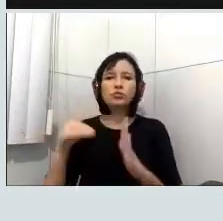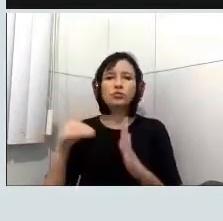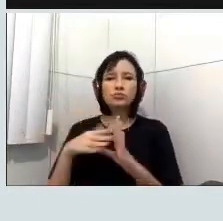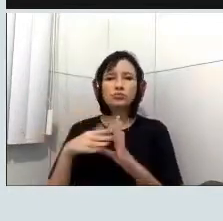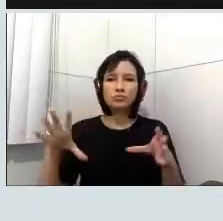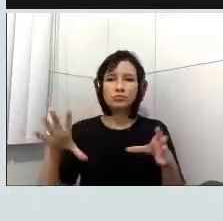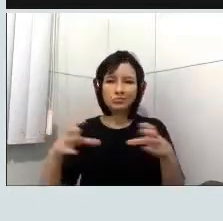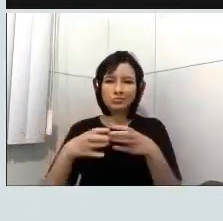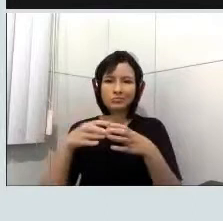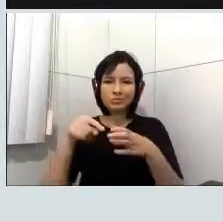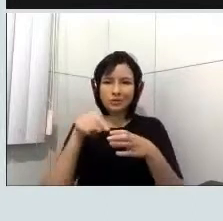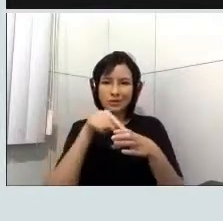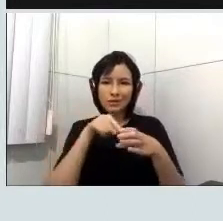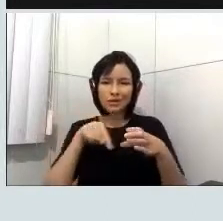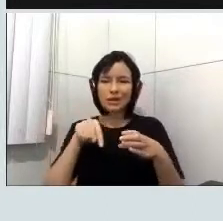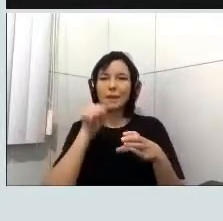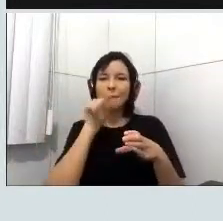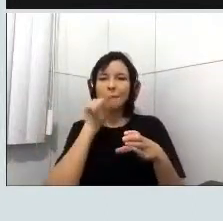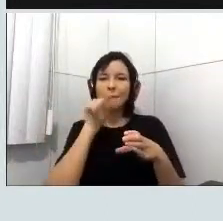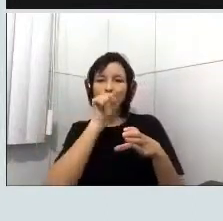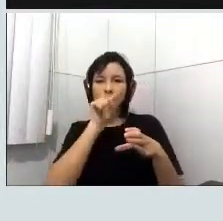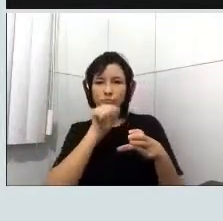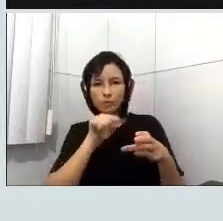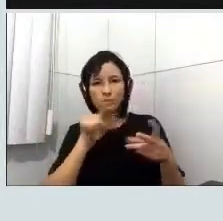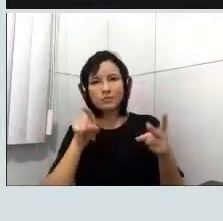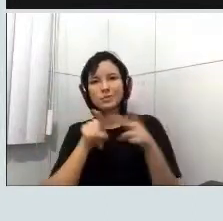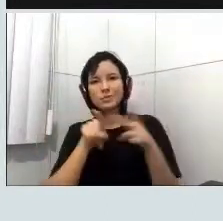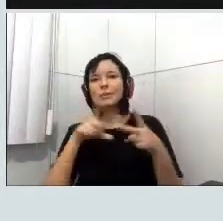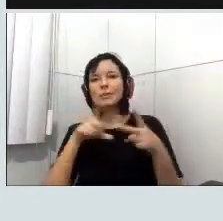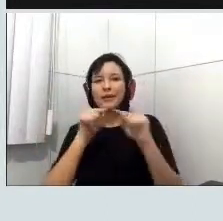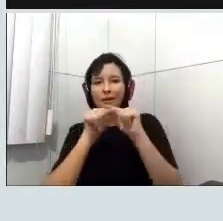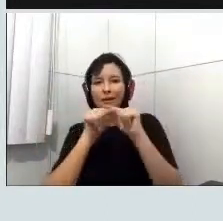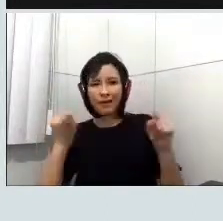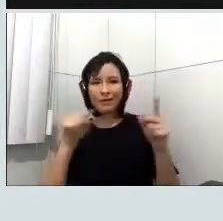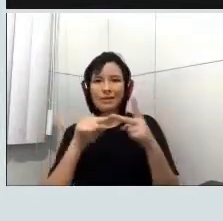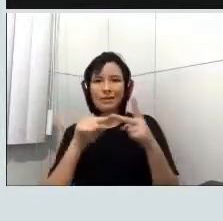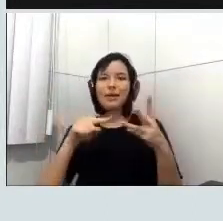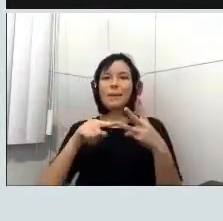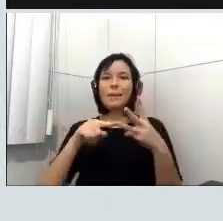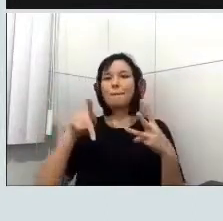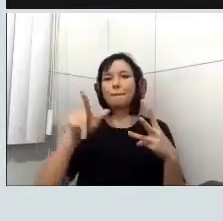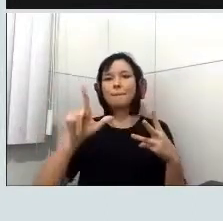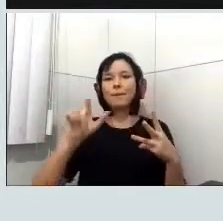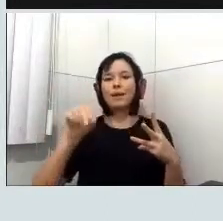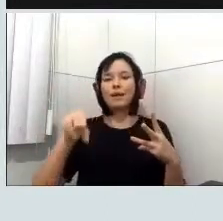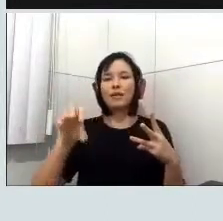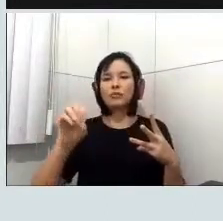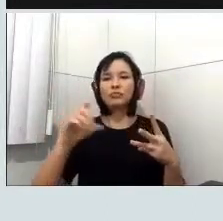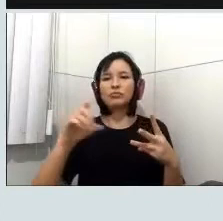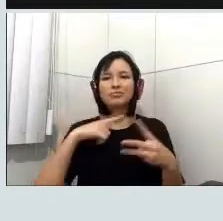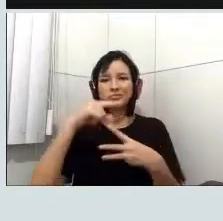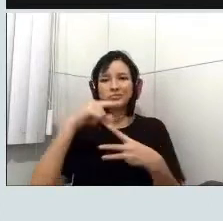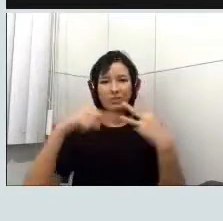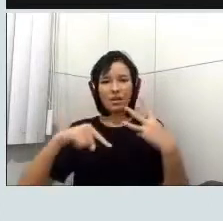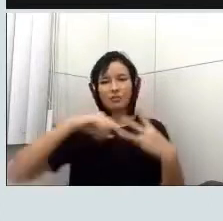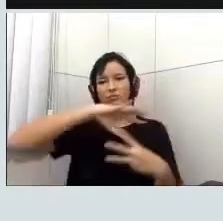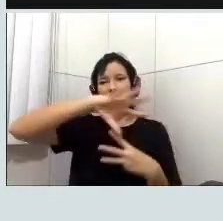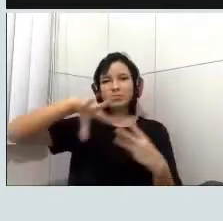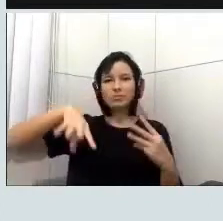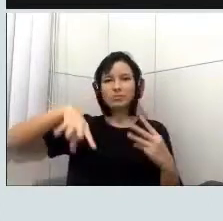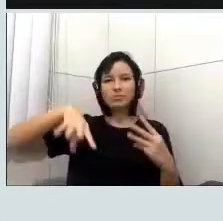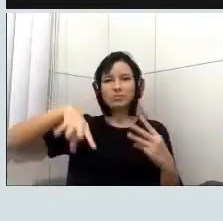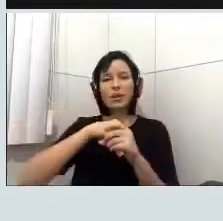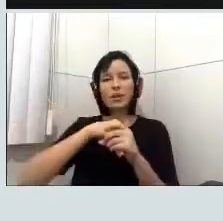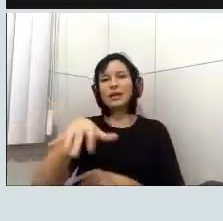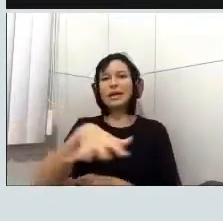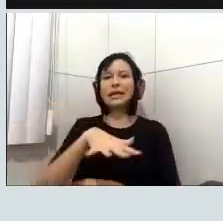todas as retas e de todos os planos. Ou seja, vocês estão vendo essas setinhas aí? Elas